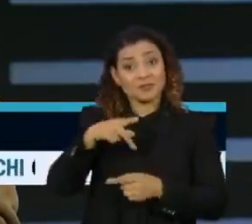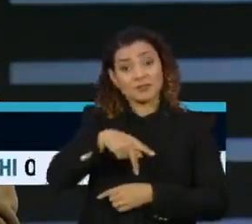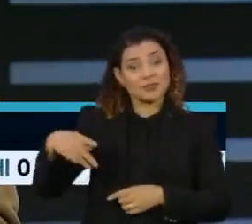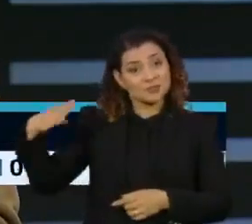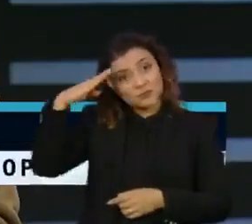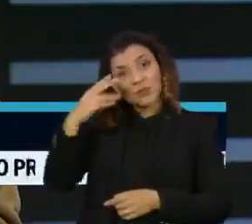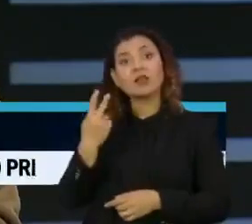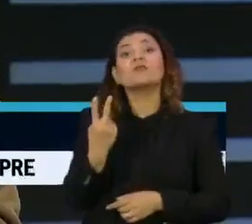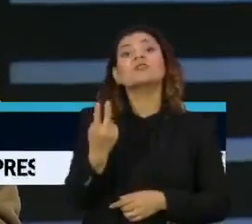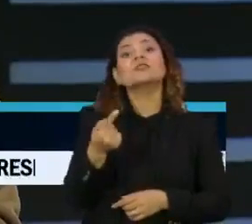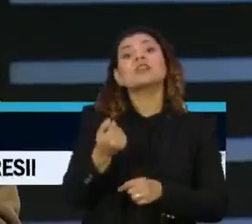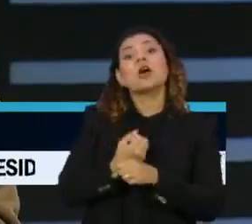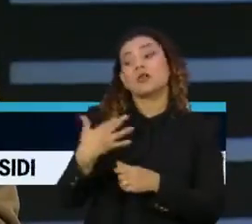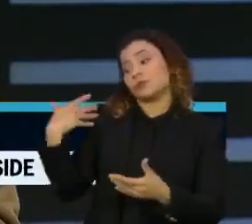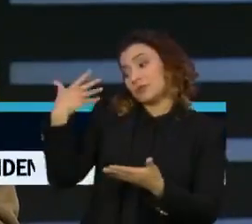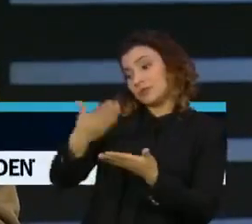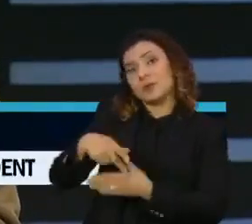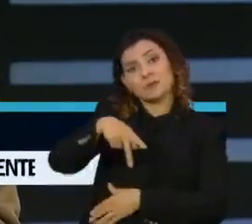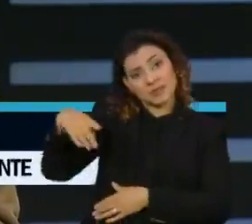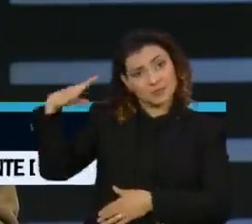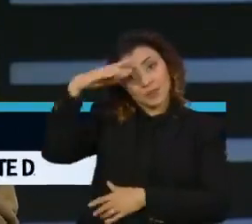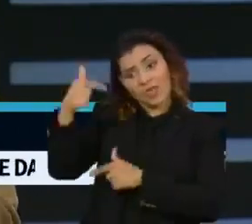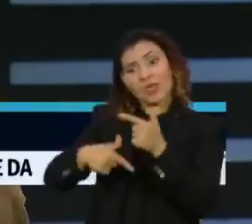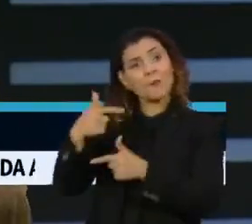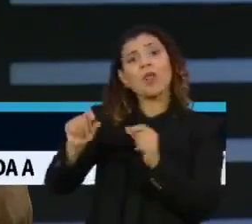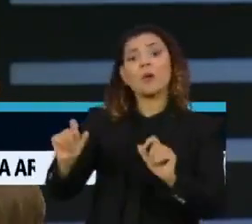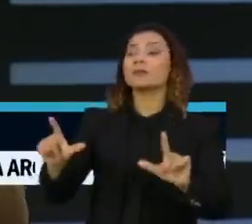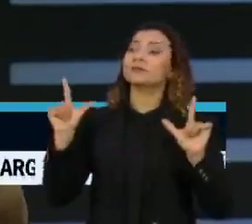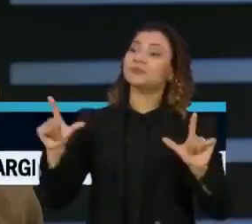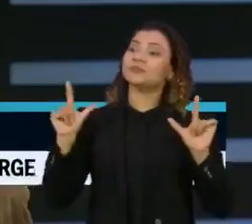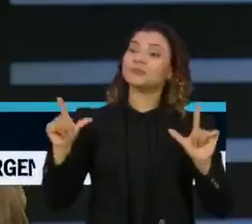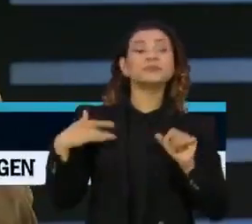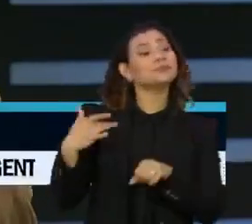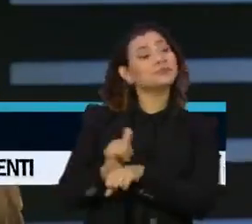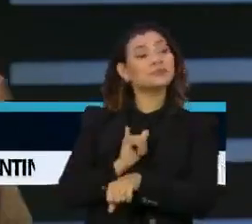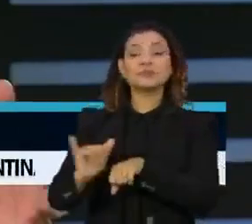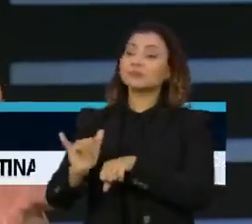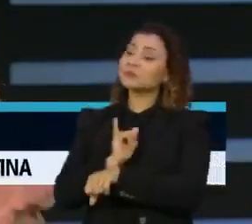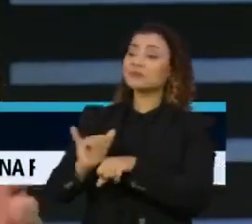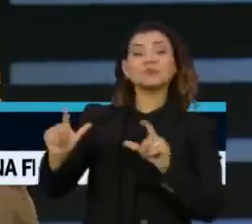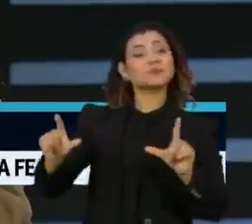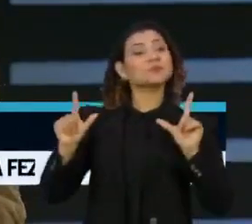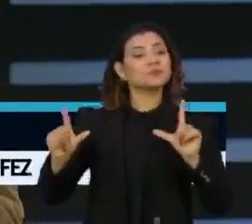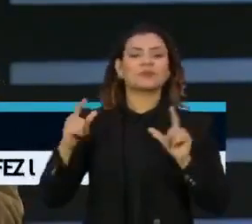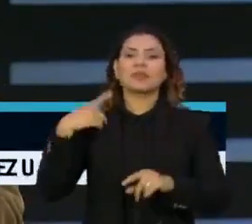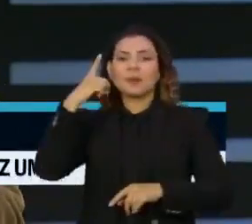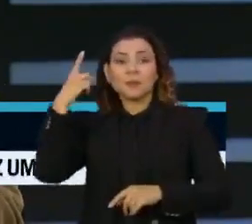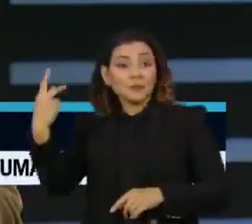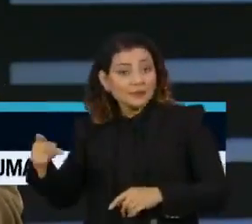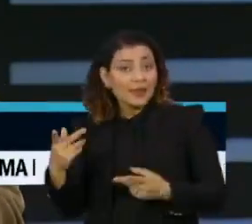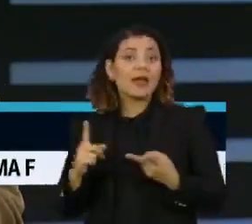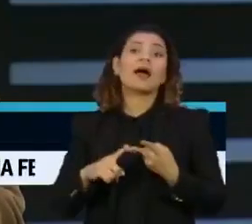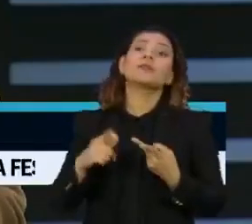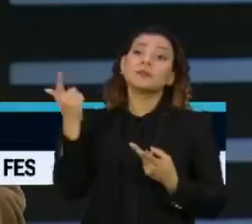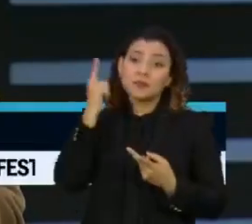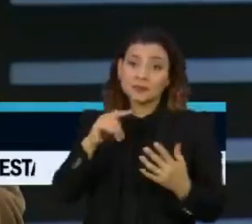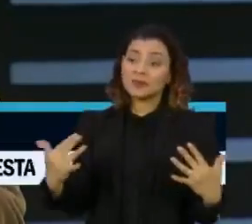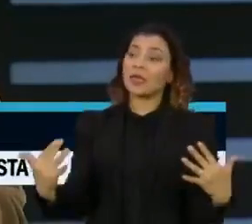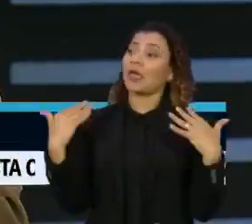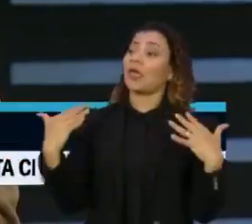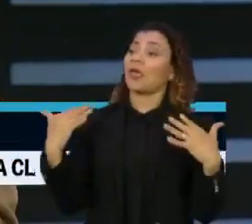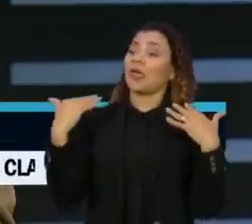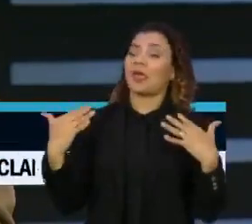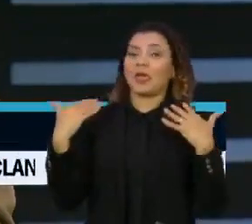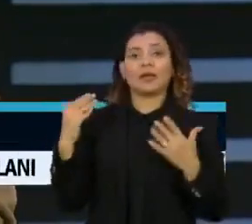27 anos é um especialista em criar fatos jogos de cena ia se aproveitar deles na conta Deputado para se captar catumbo tá